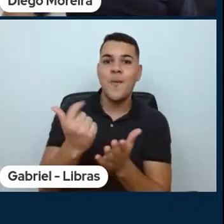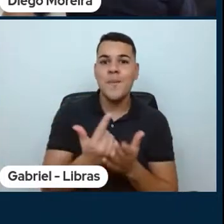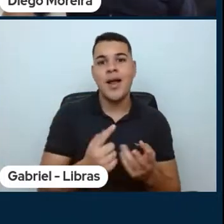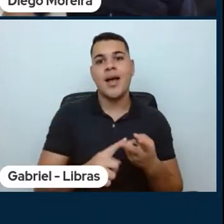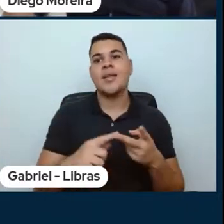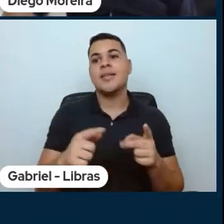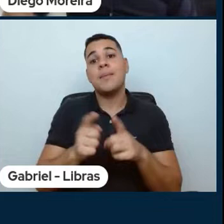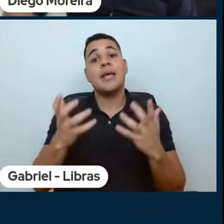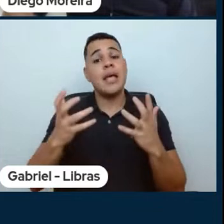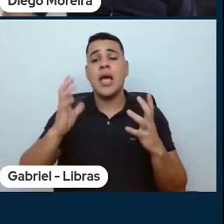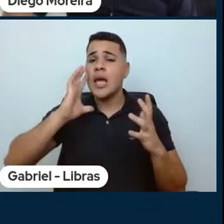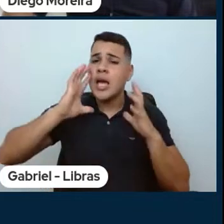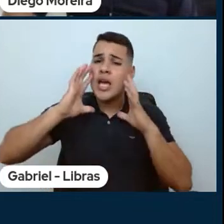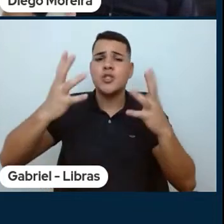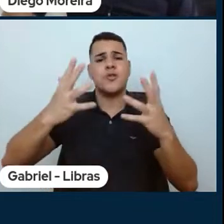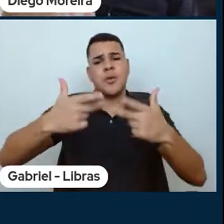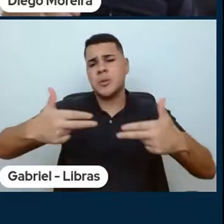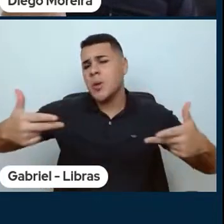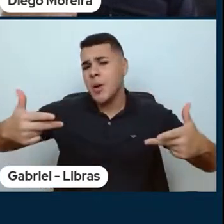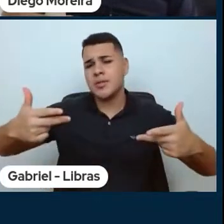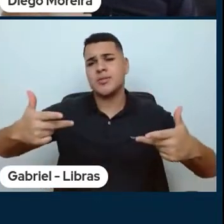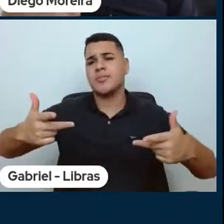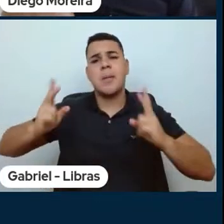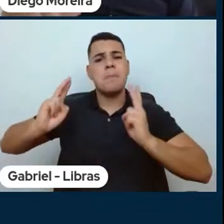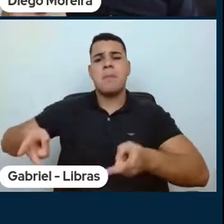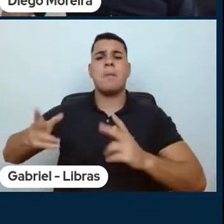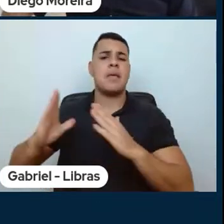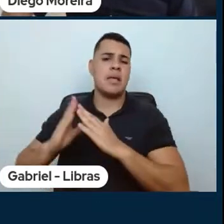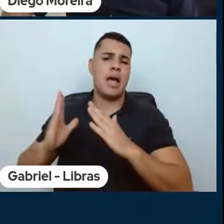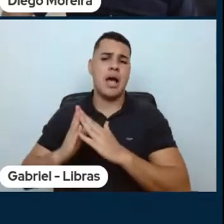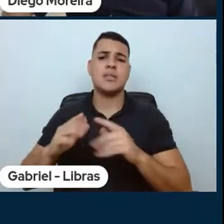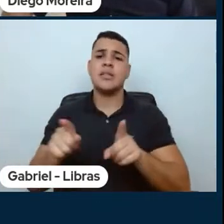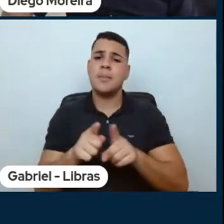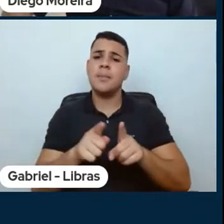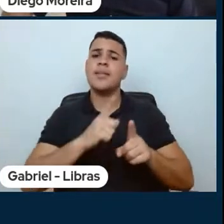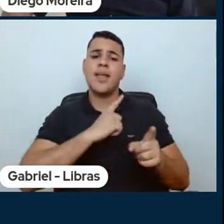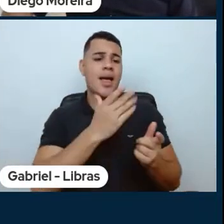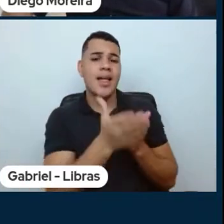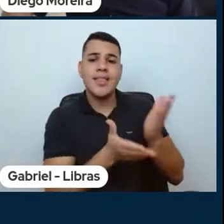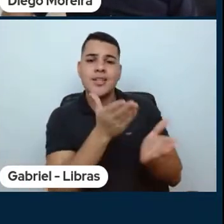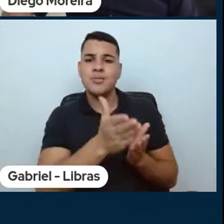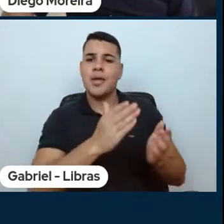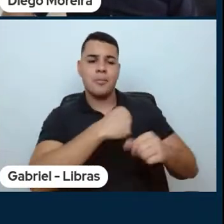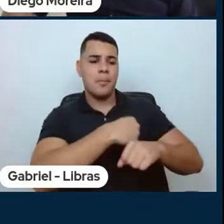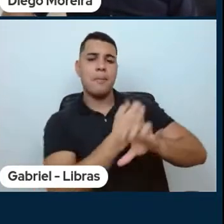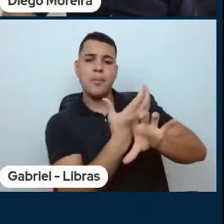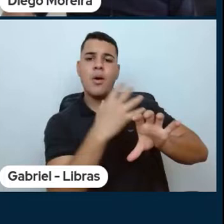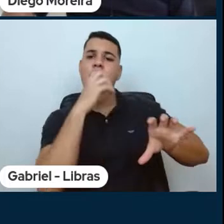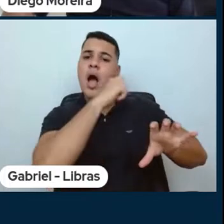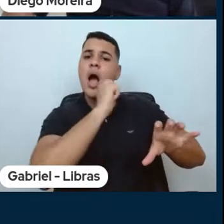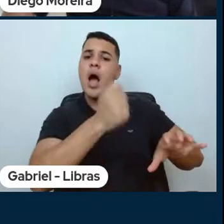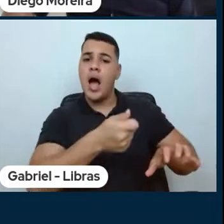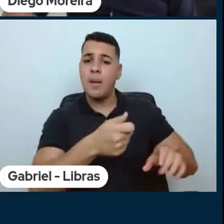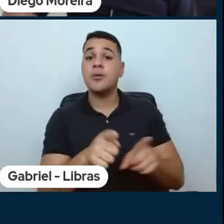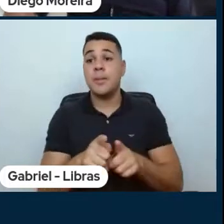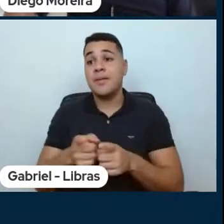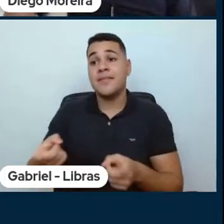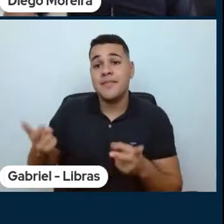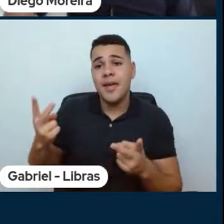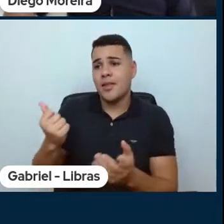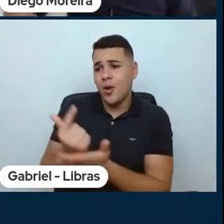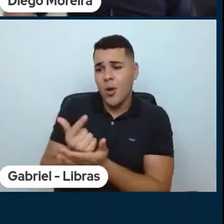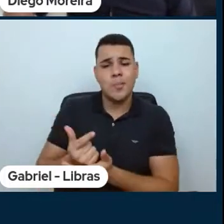seu dia a dia online, com atendimento e vendas, né, o cliente agora é um dos principais